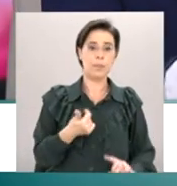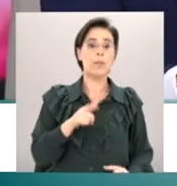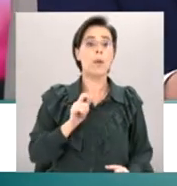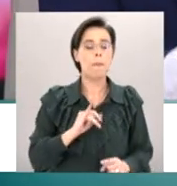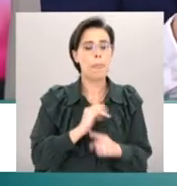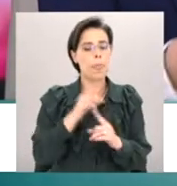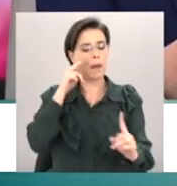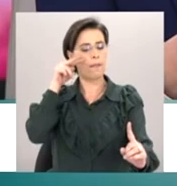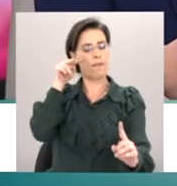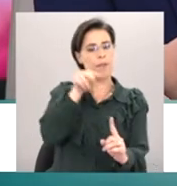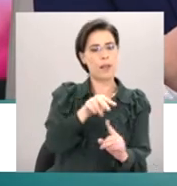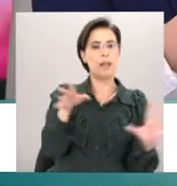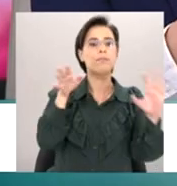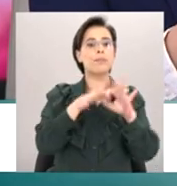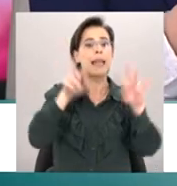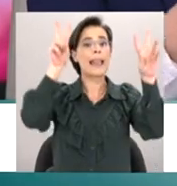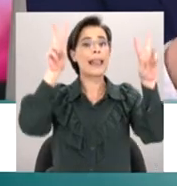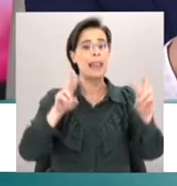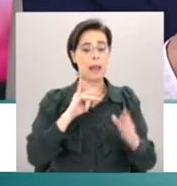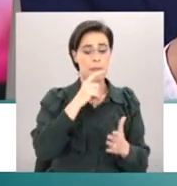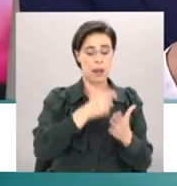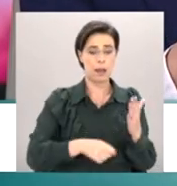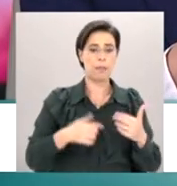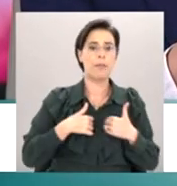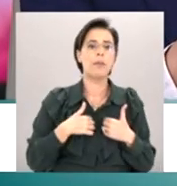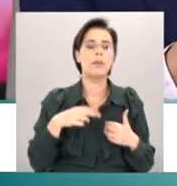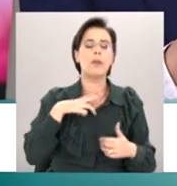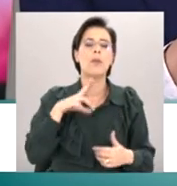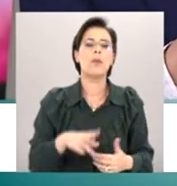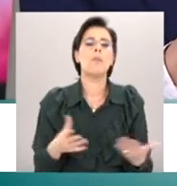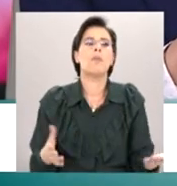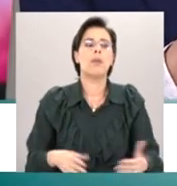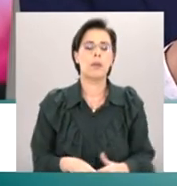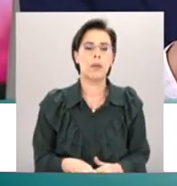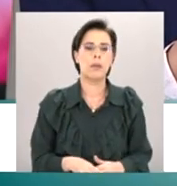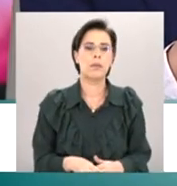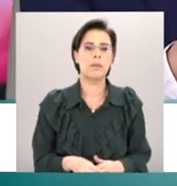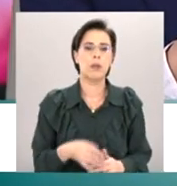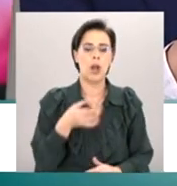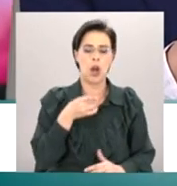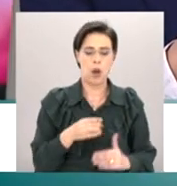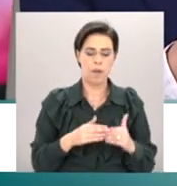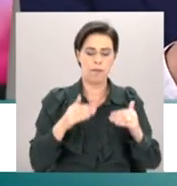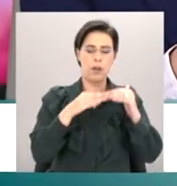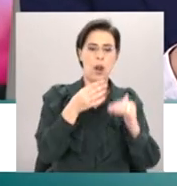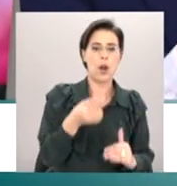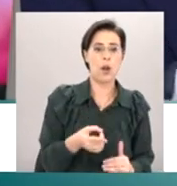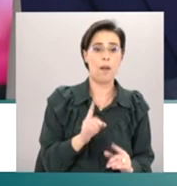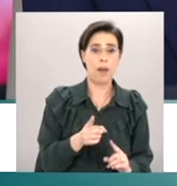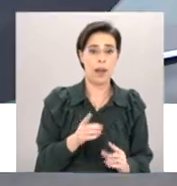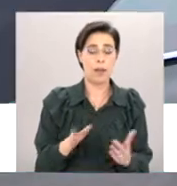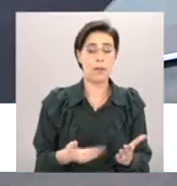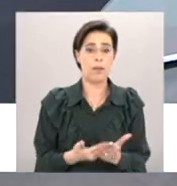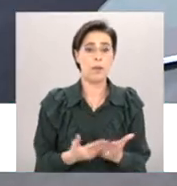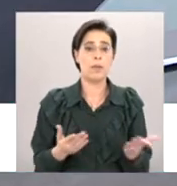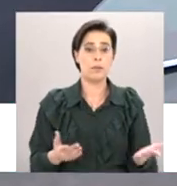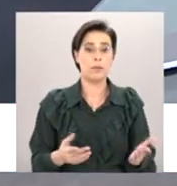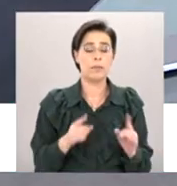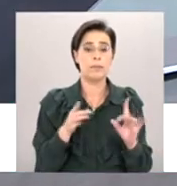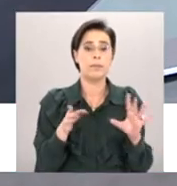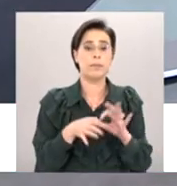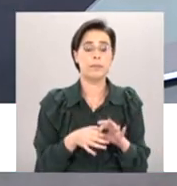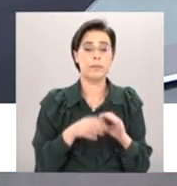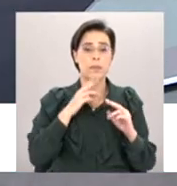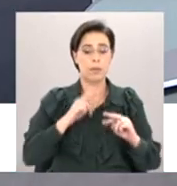blog esquerda tem outra visão sobre os impostos nós acho que fica o português ganhariam com novos escalões porque penso que é isso que ganha o que vai em